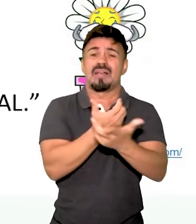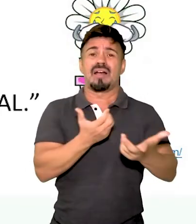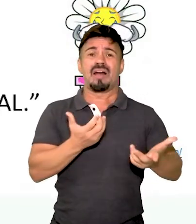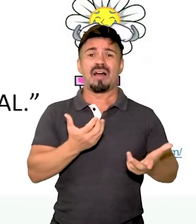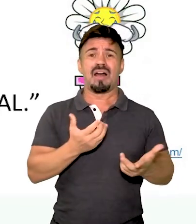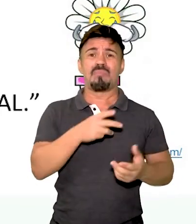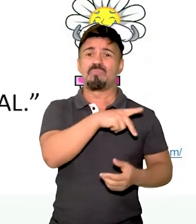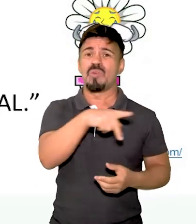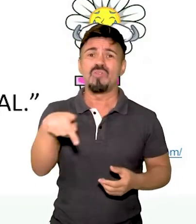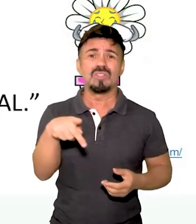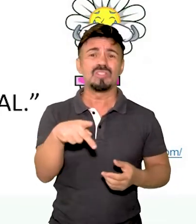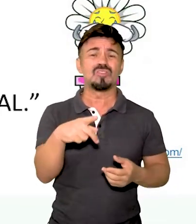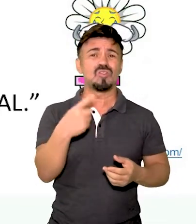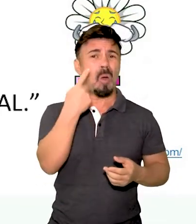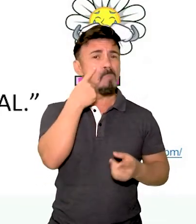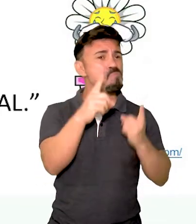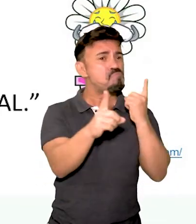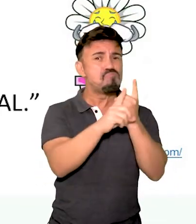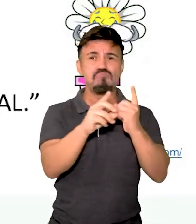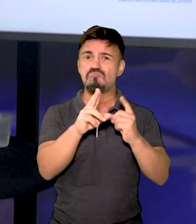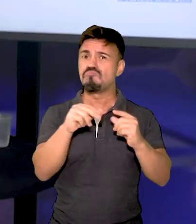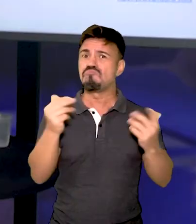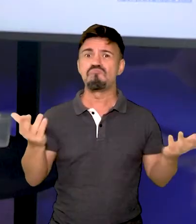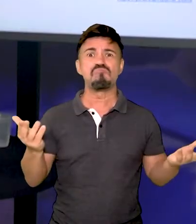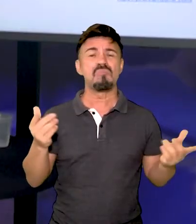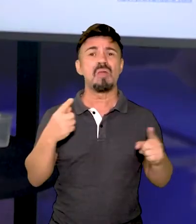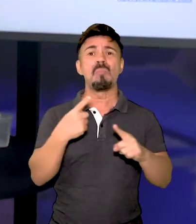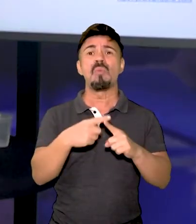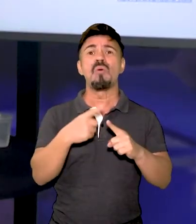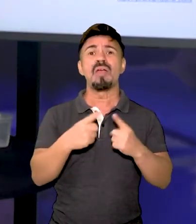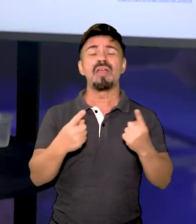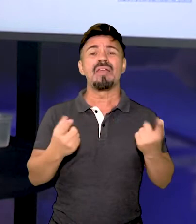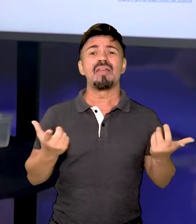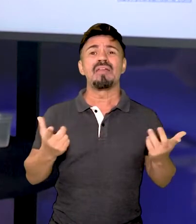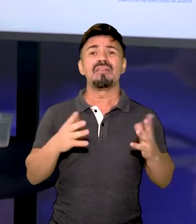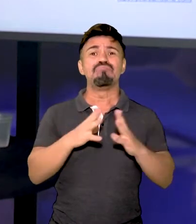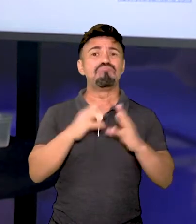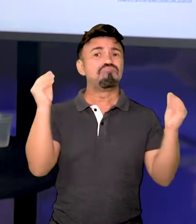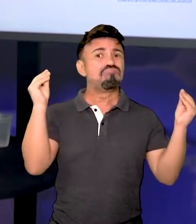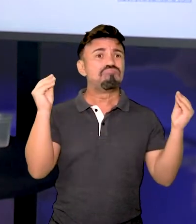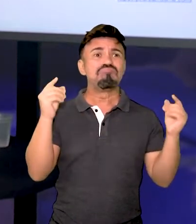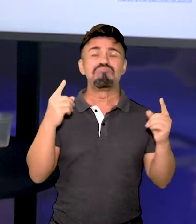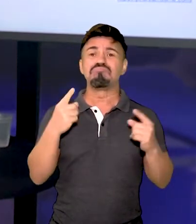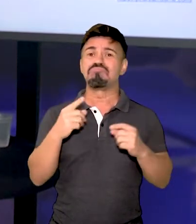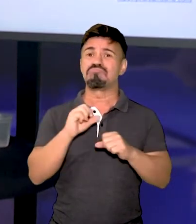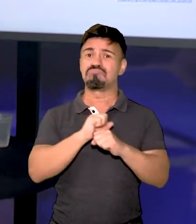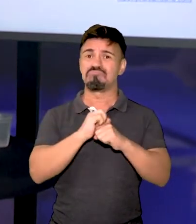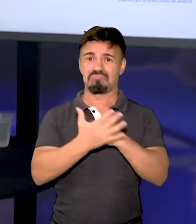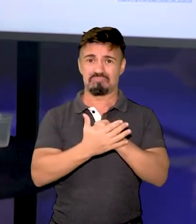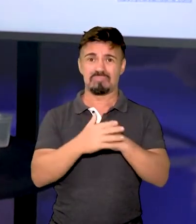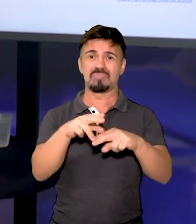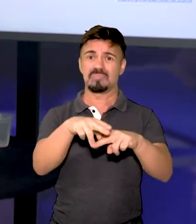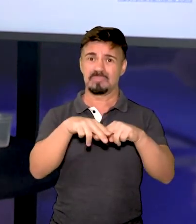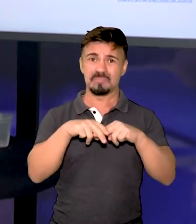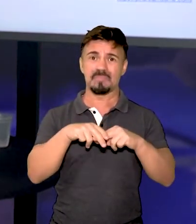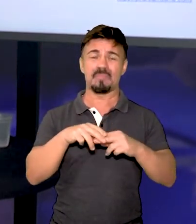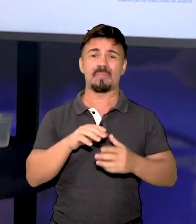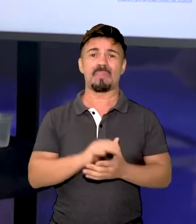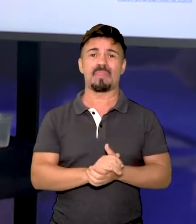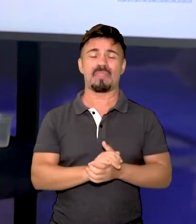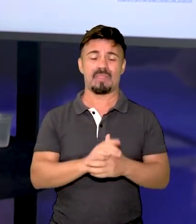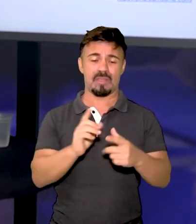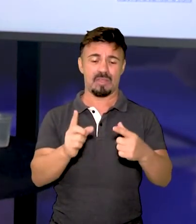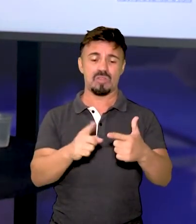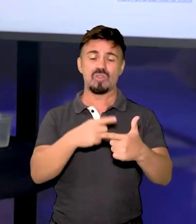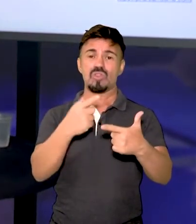colegas, os professores, Então, tudo isso é um momento também que nós estamos vivendo. O primeiro texto fala sobre isso. O